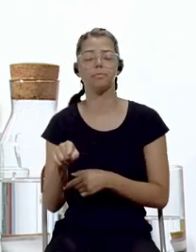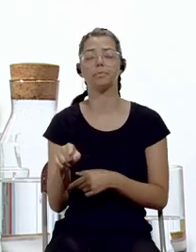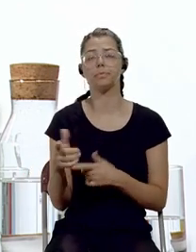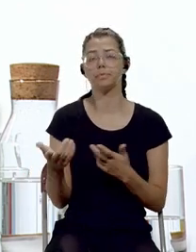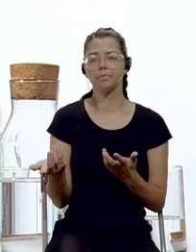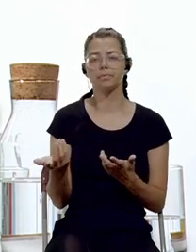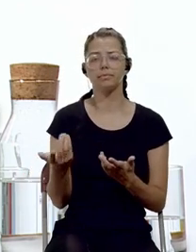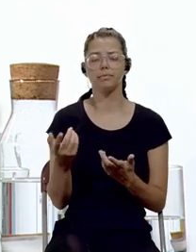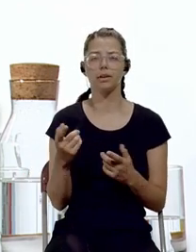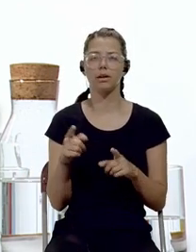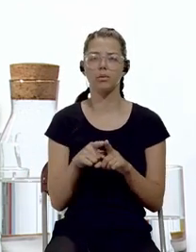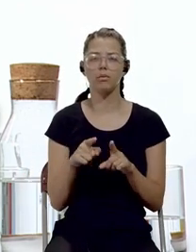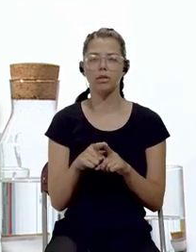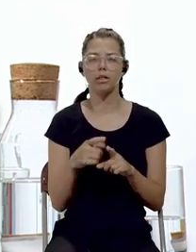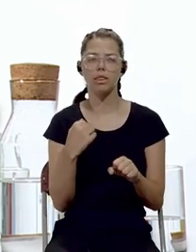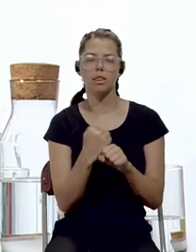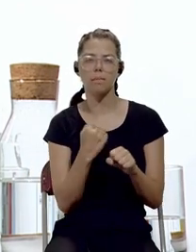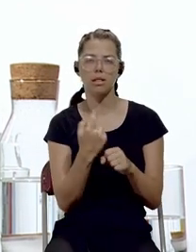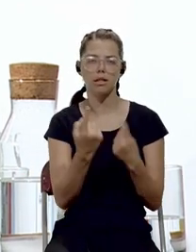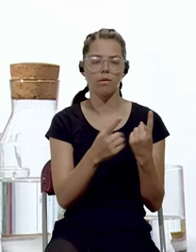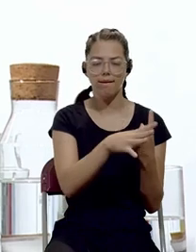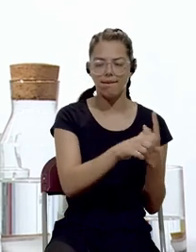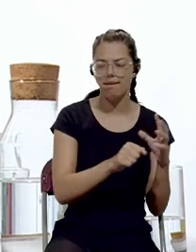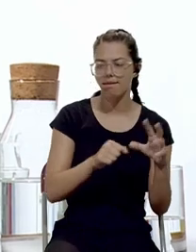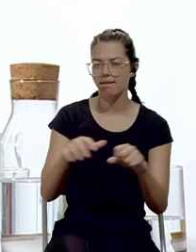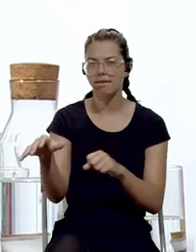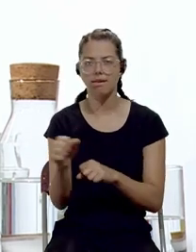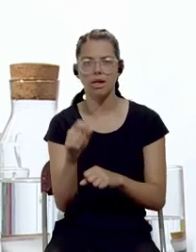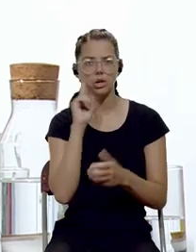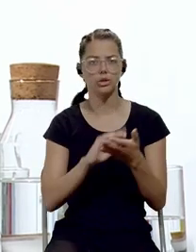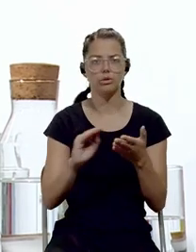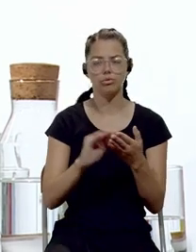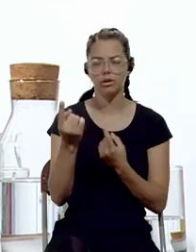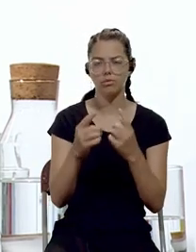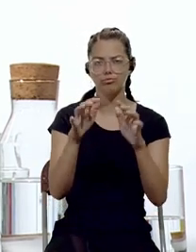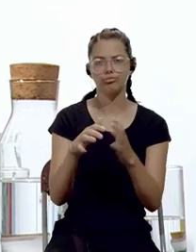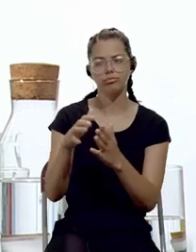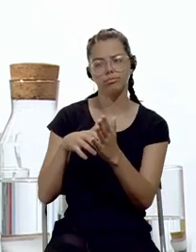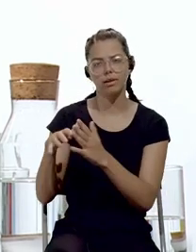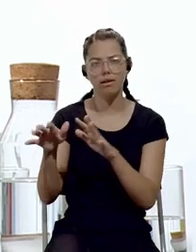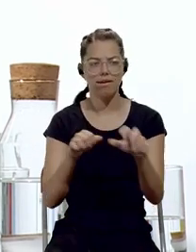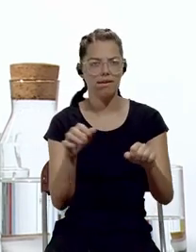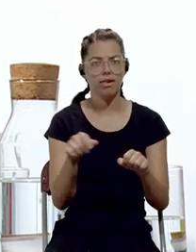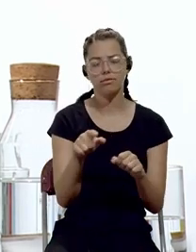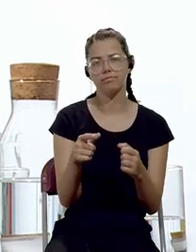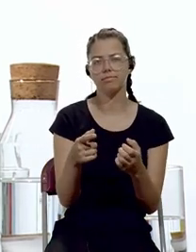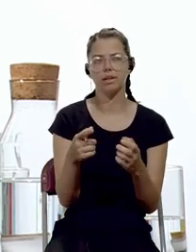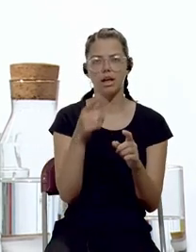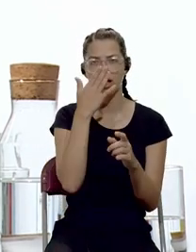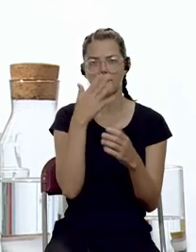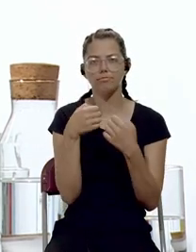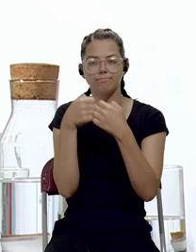é tentar ir buscar alguns trabalhos e algumas escritoras que estão desaparecidas e contribuir para resgatá-las um